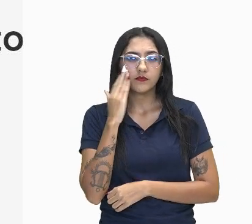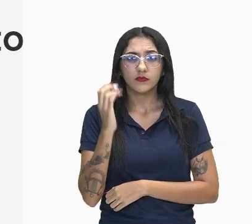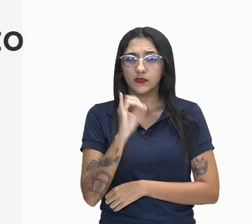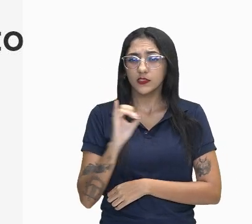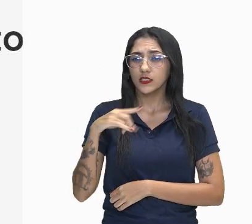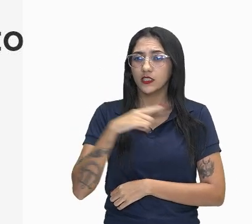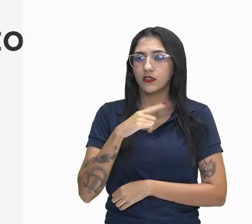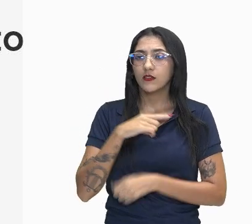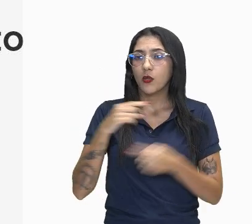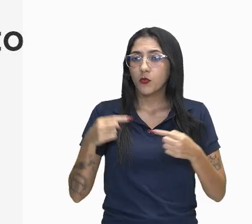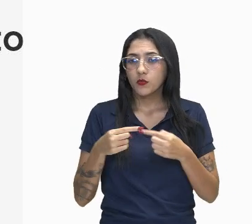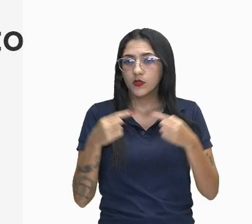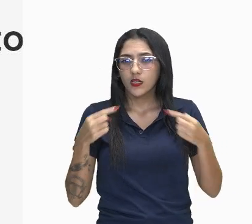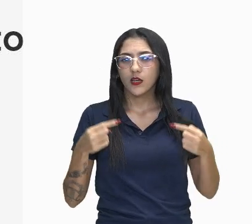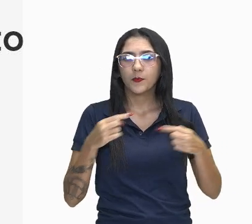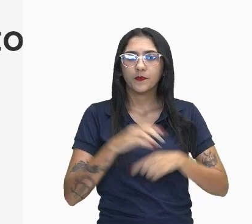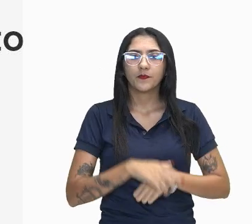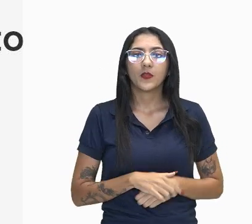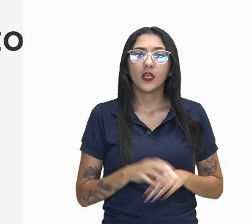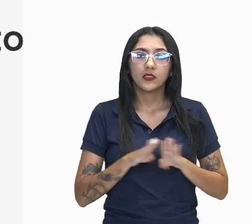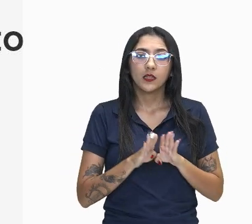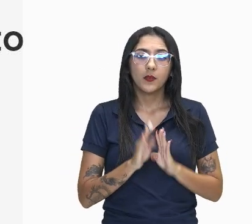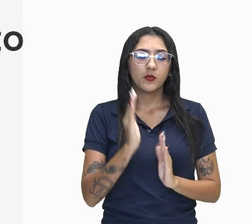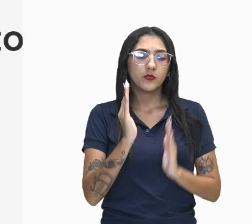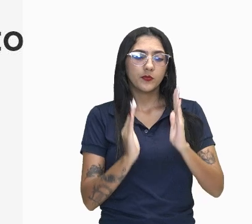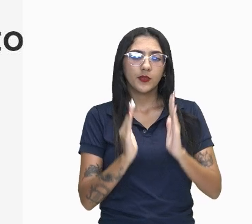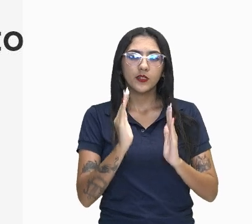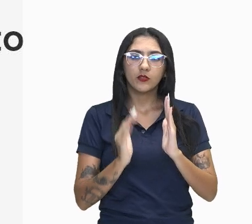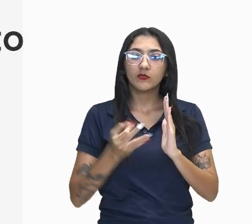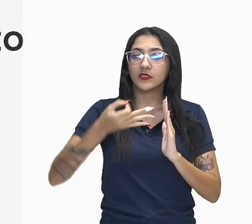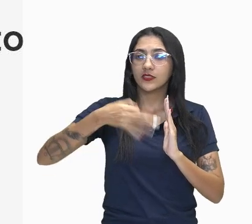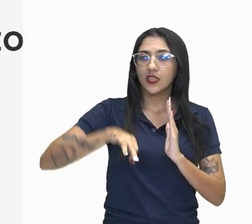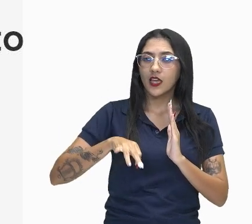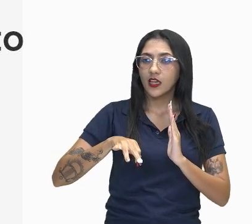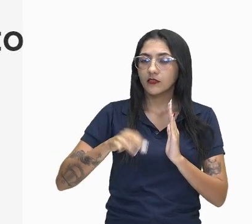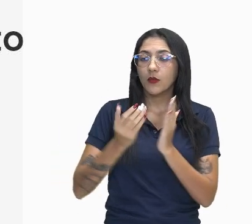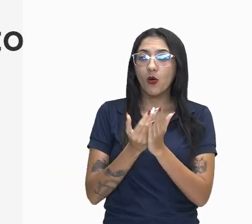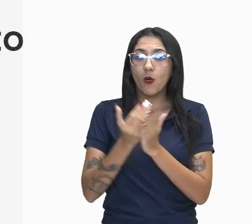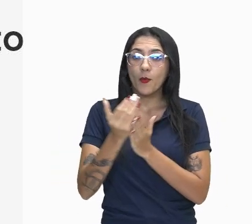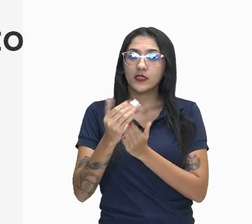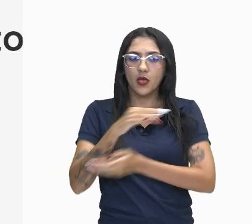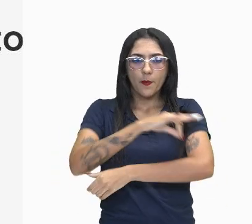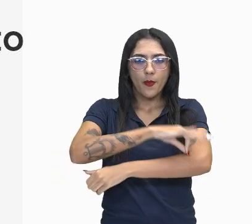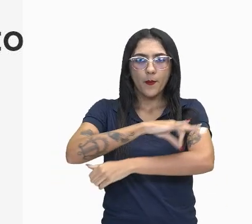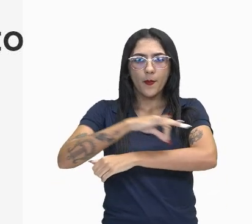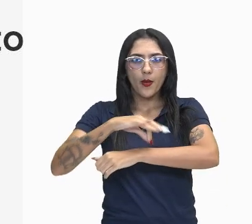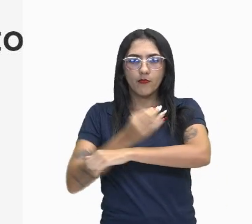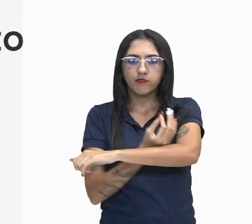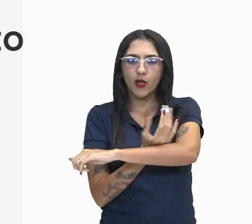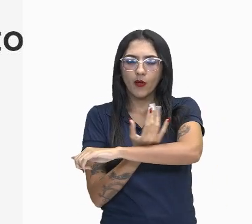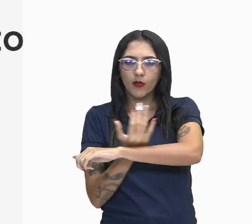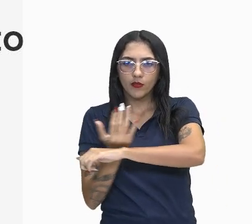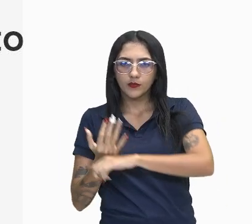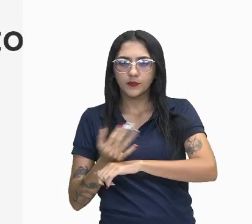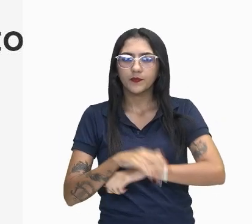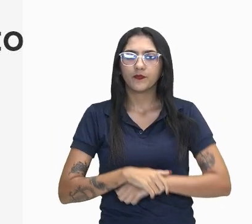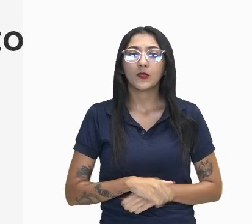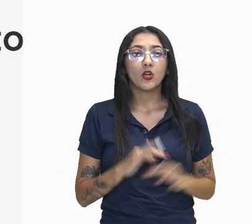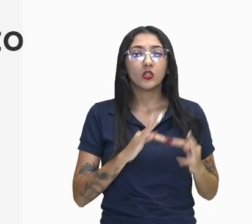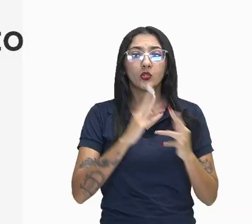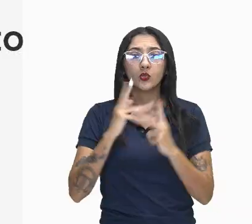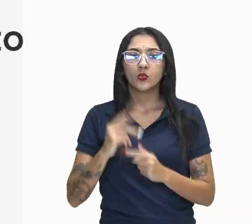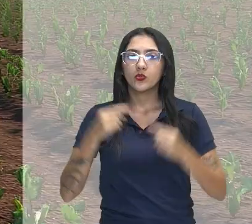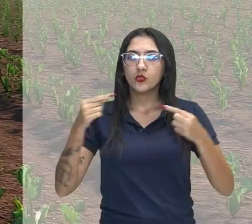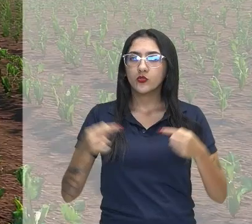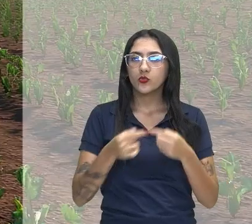tipo de cultivo ou não. E os períodos ideais para o plantio. Tudo isso caracterizando aí a